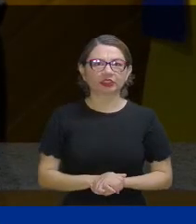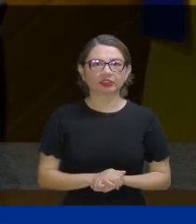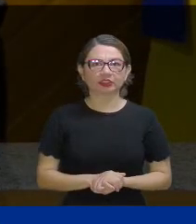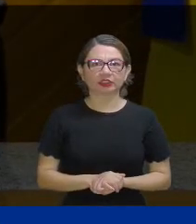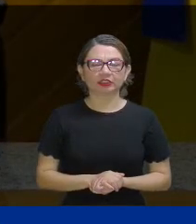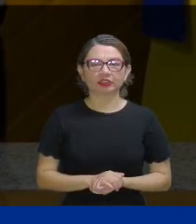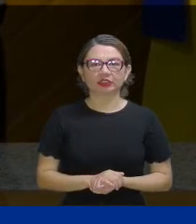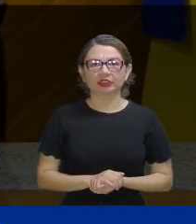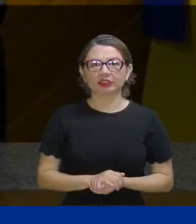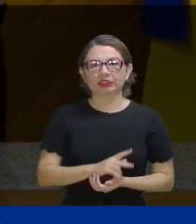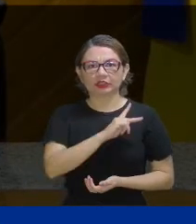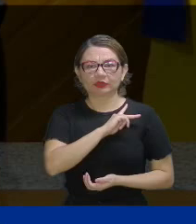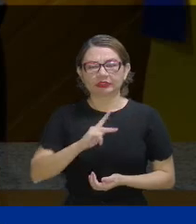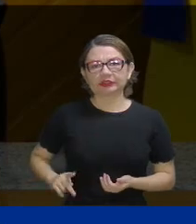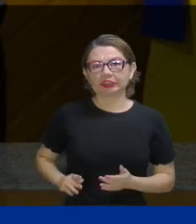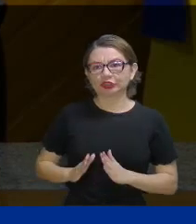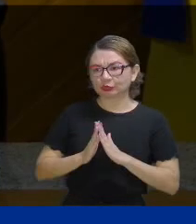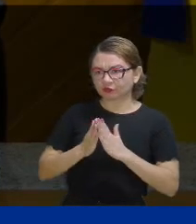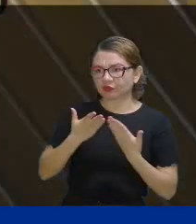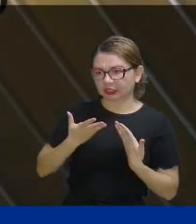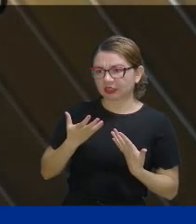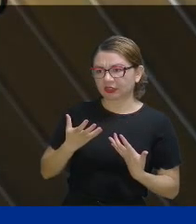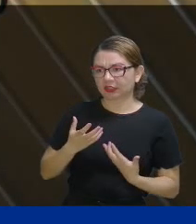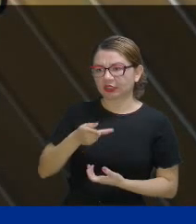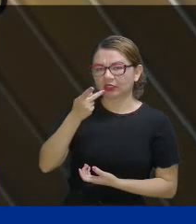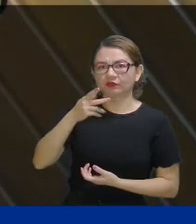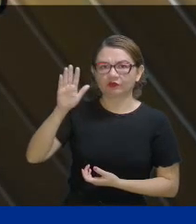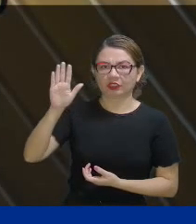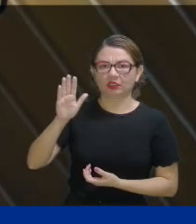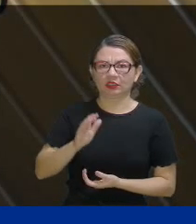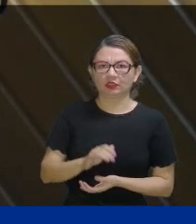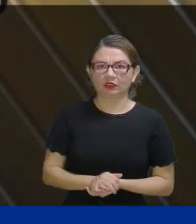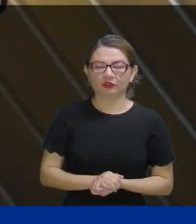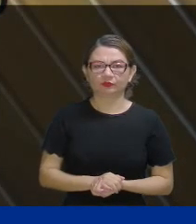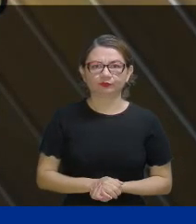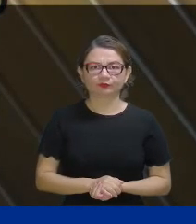ordem, presidente, peço-lhe a palavra só para